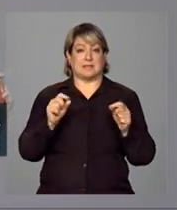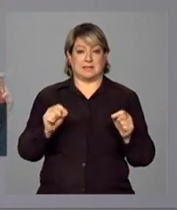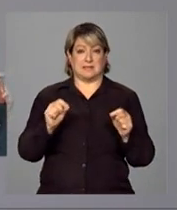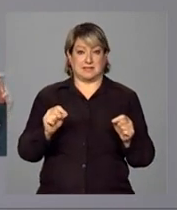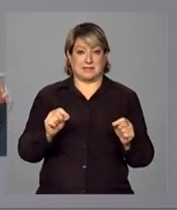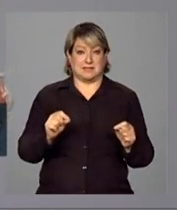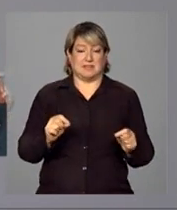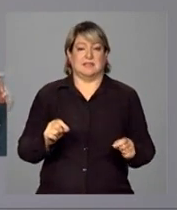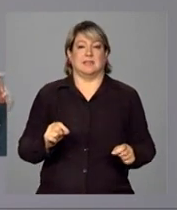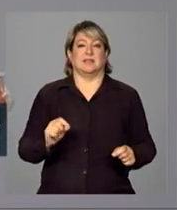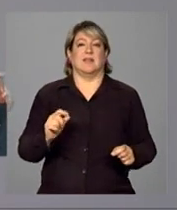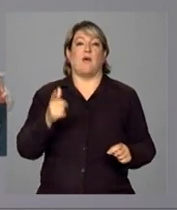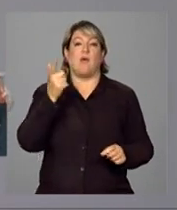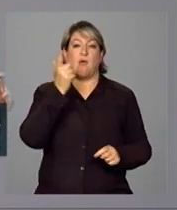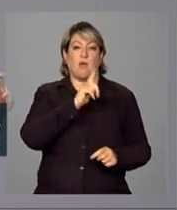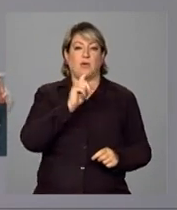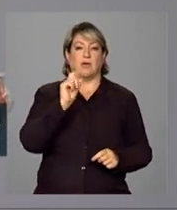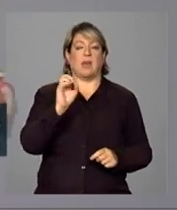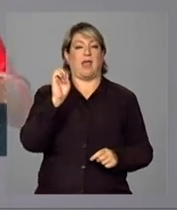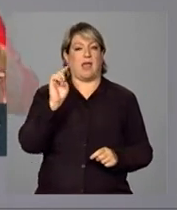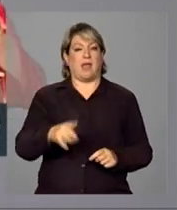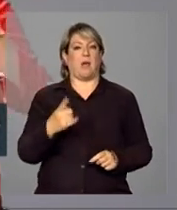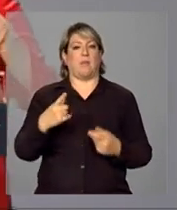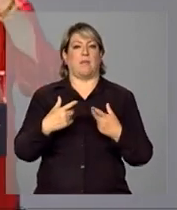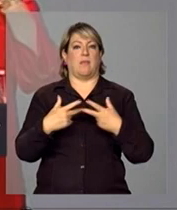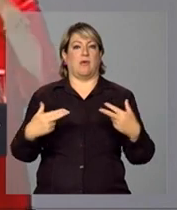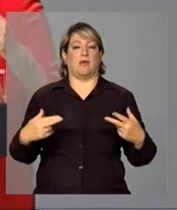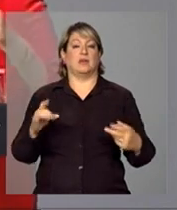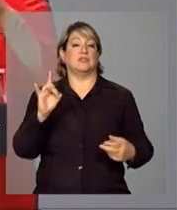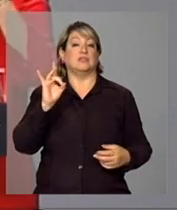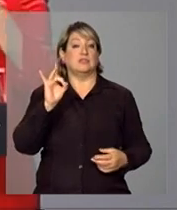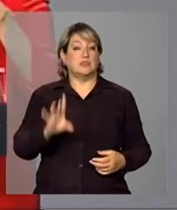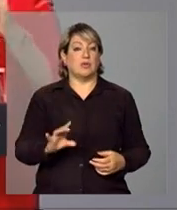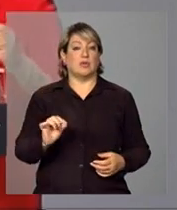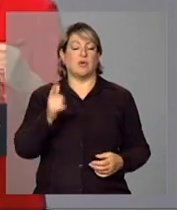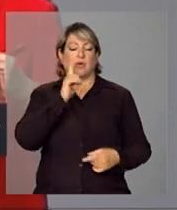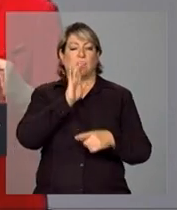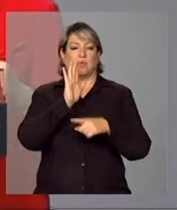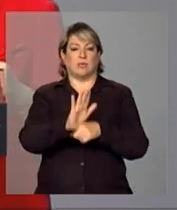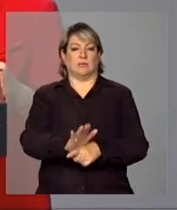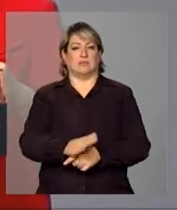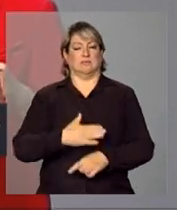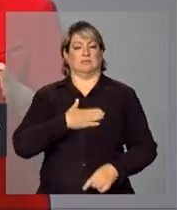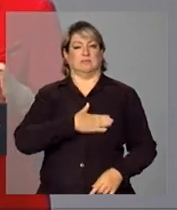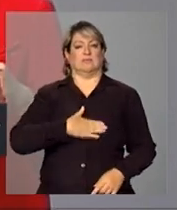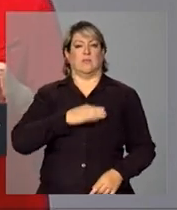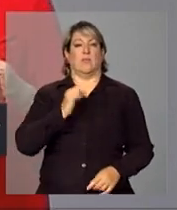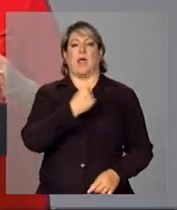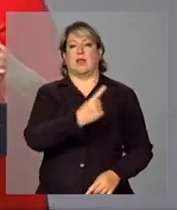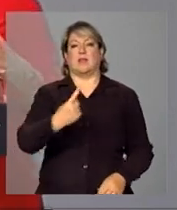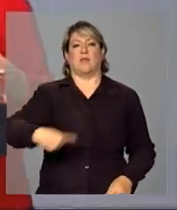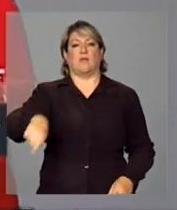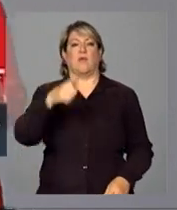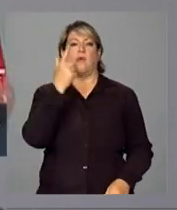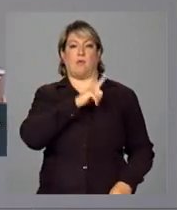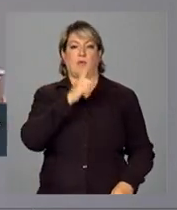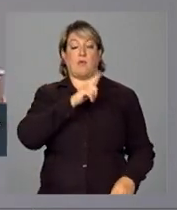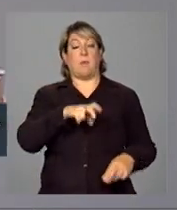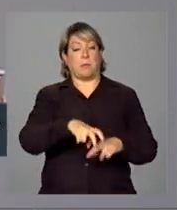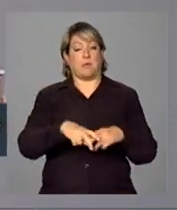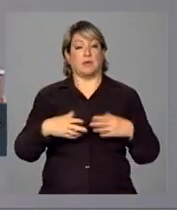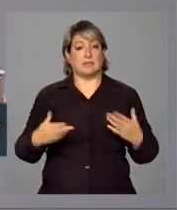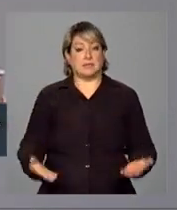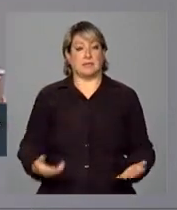que conquistar é algo que só engrandece cada um dos que conquistaram. E por